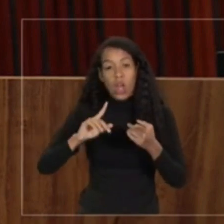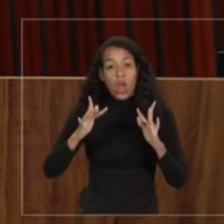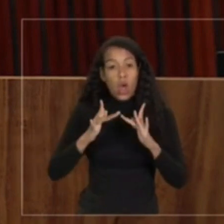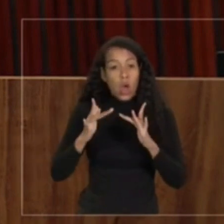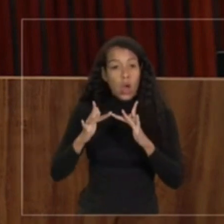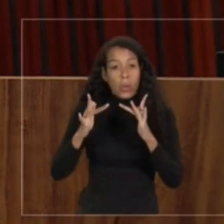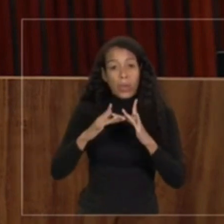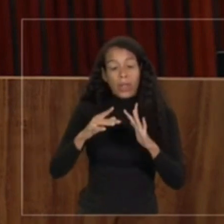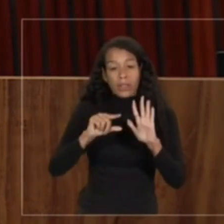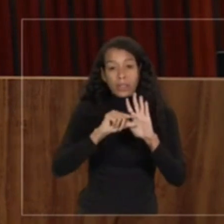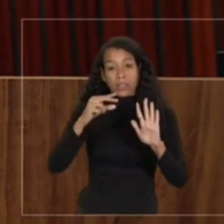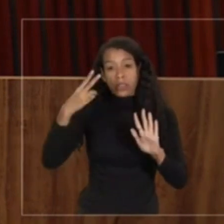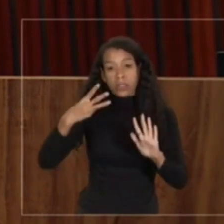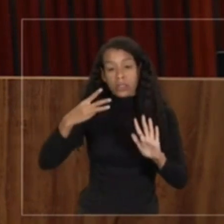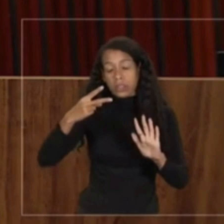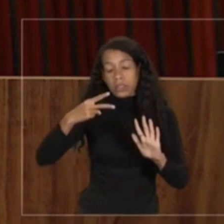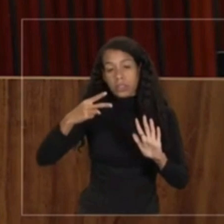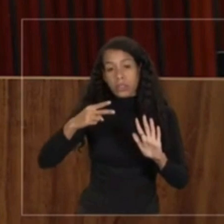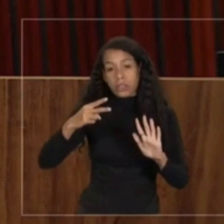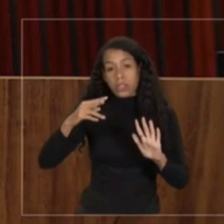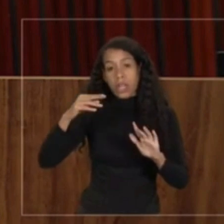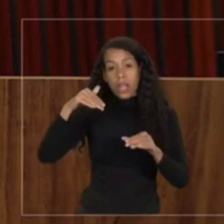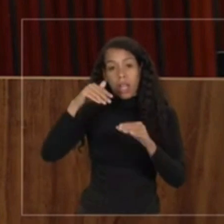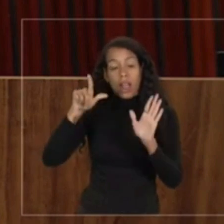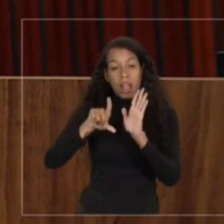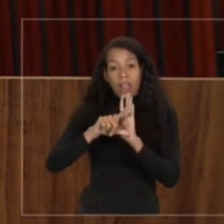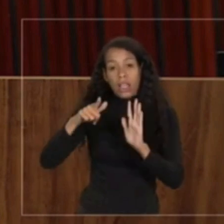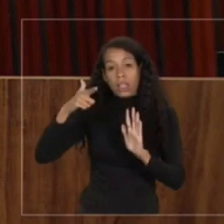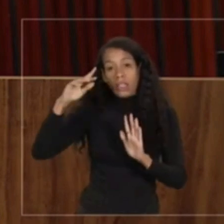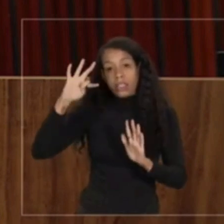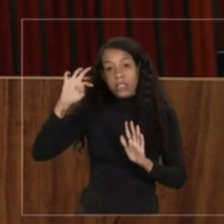parágrafo 2º da Resolução TSE